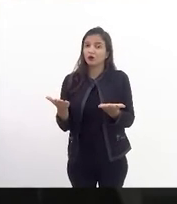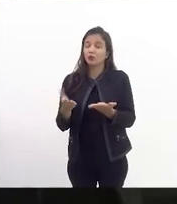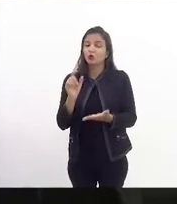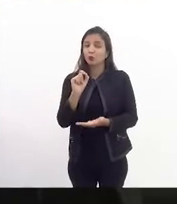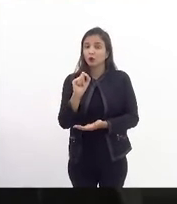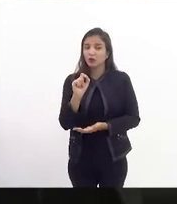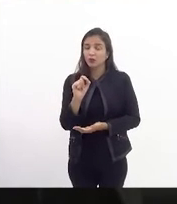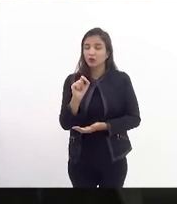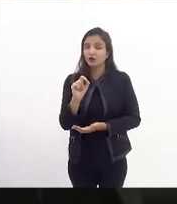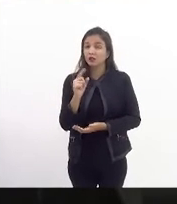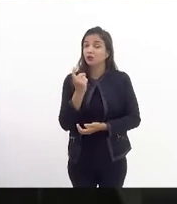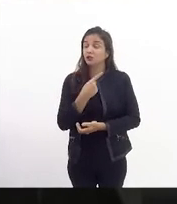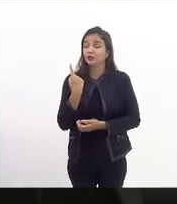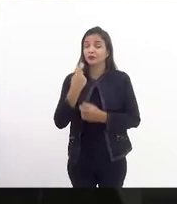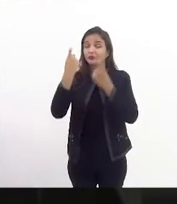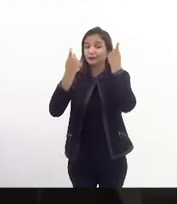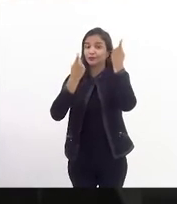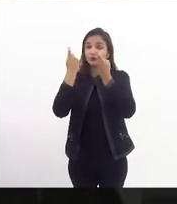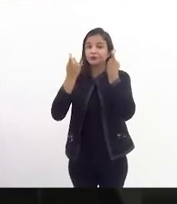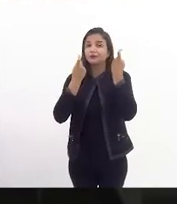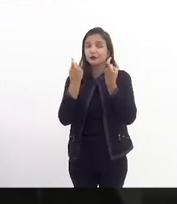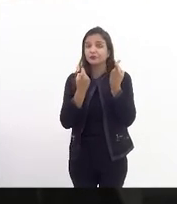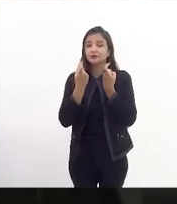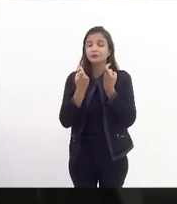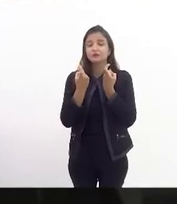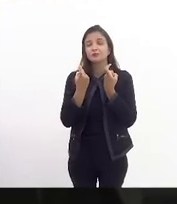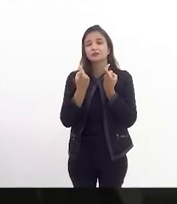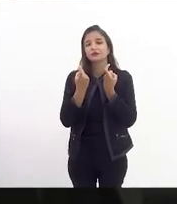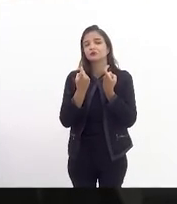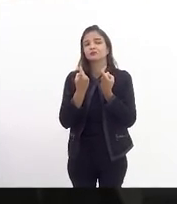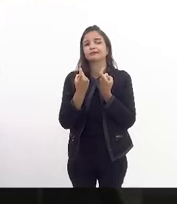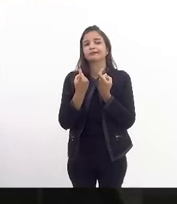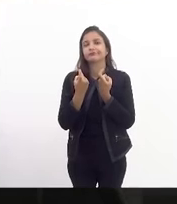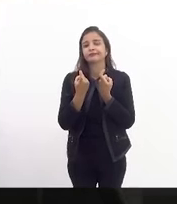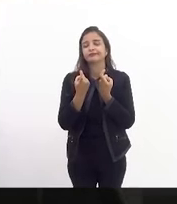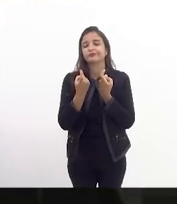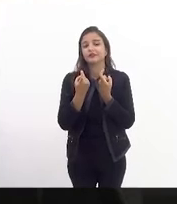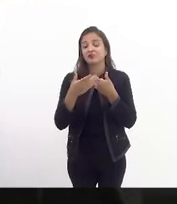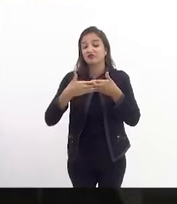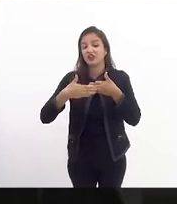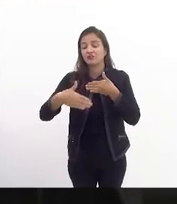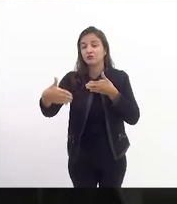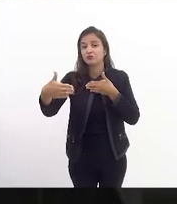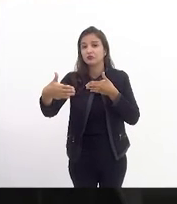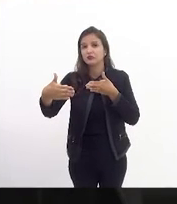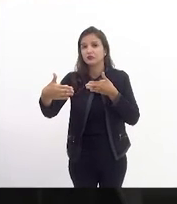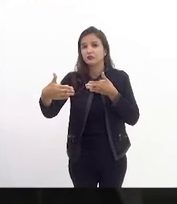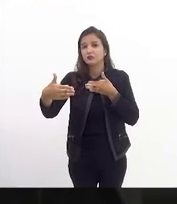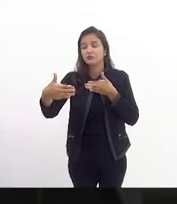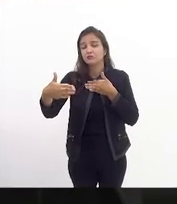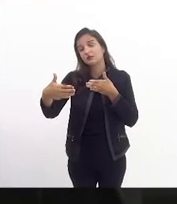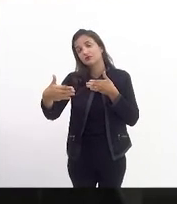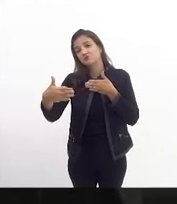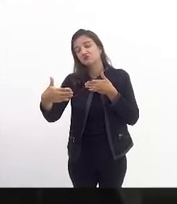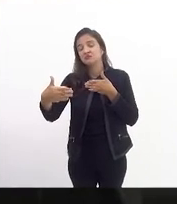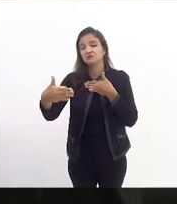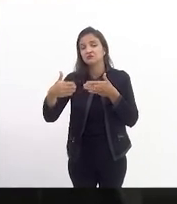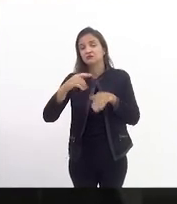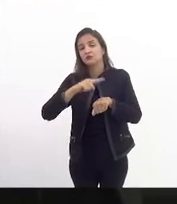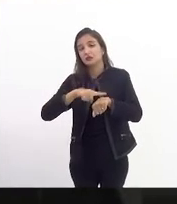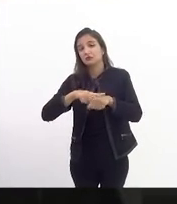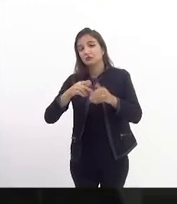de grande preocupação. Nós vamos viver daqui para frente o